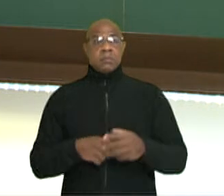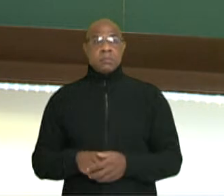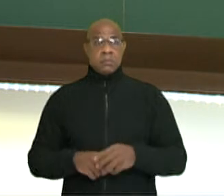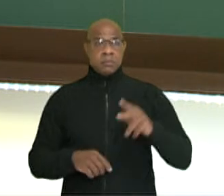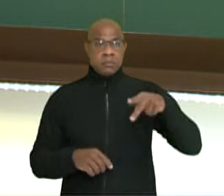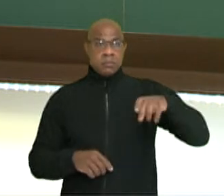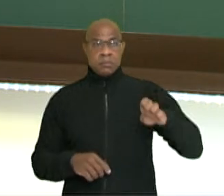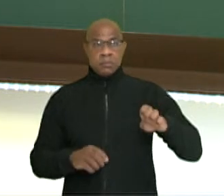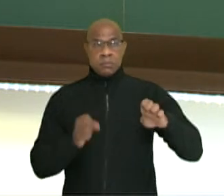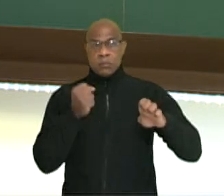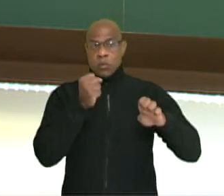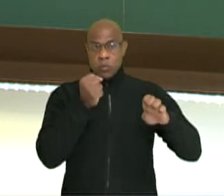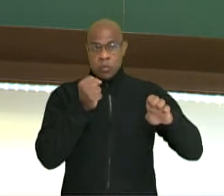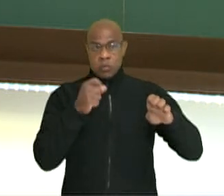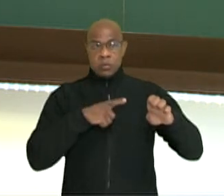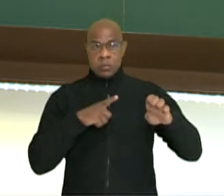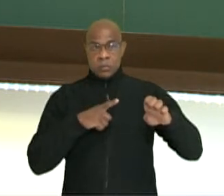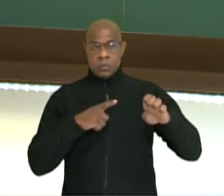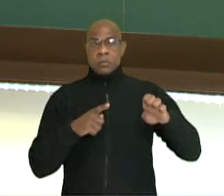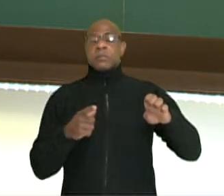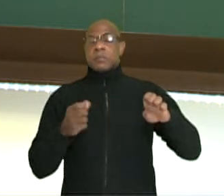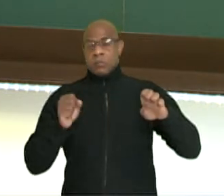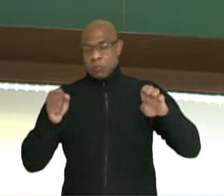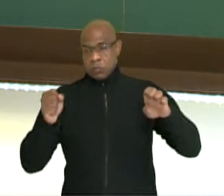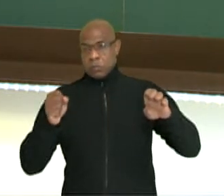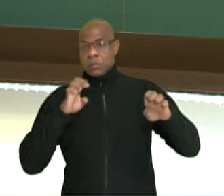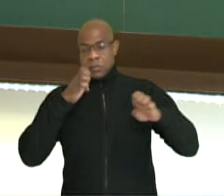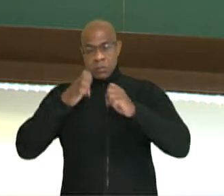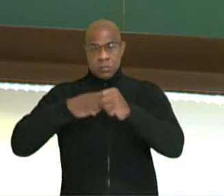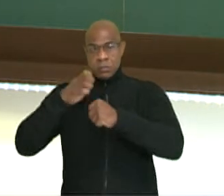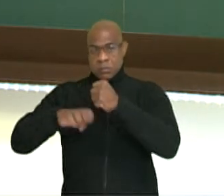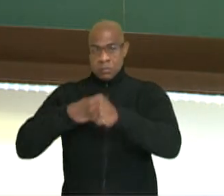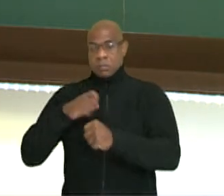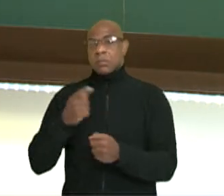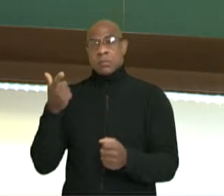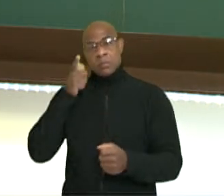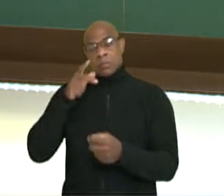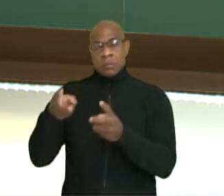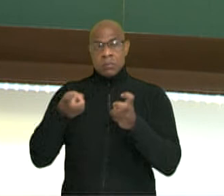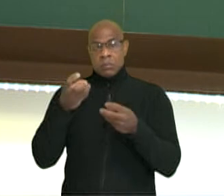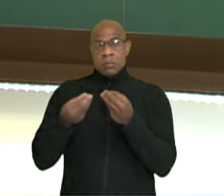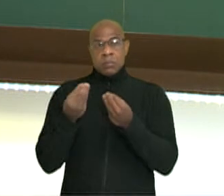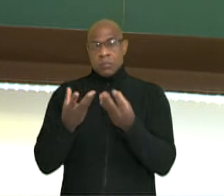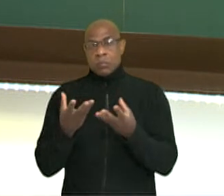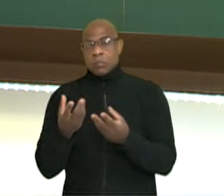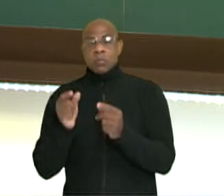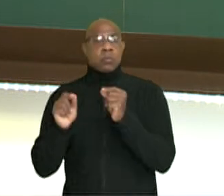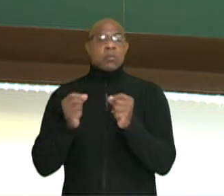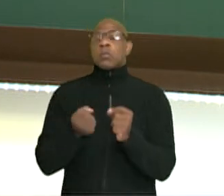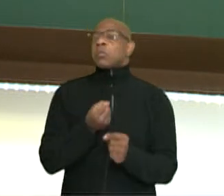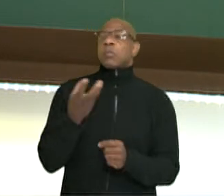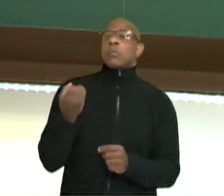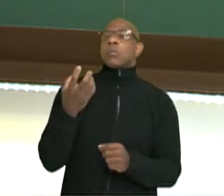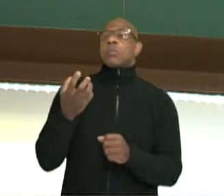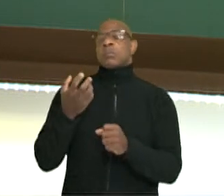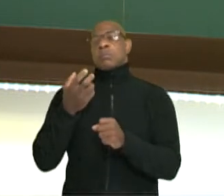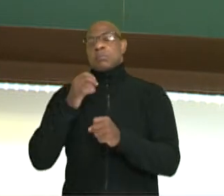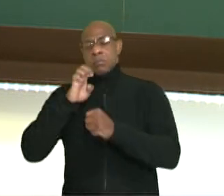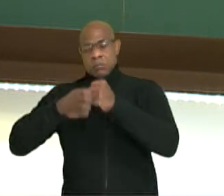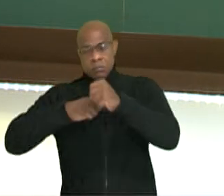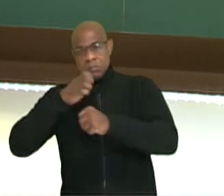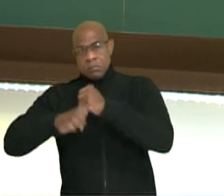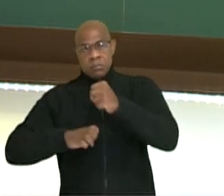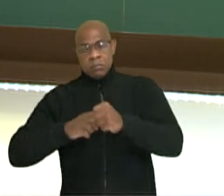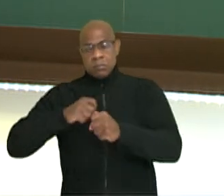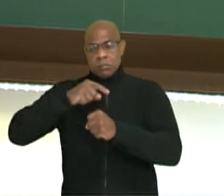seus 8 elétrons estável, que é o gás nobre, e aí assim a gente consegue observar qual é a tendência e quantos elétrons os nossos